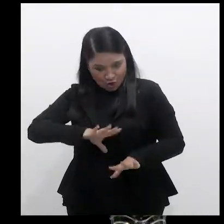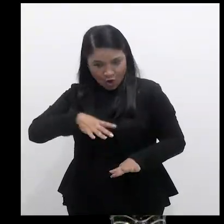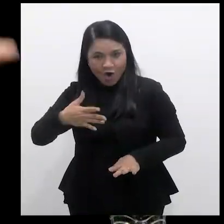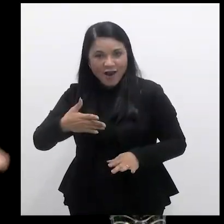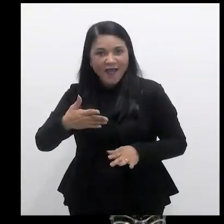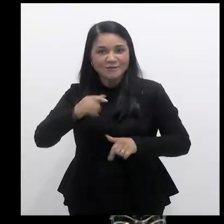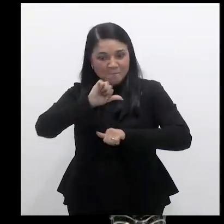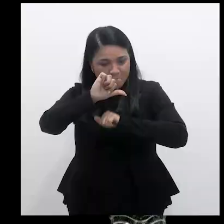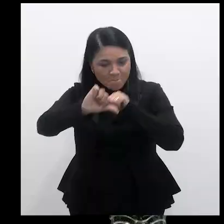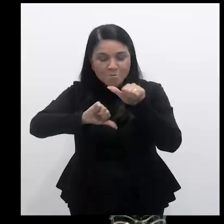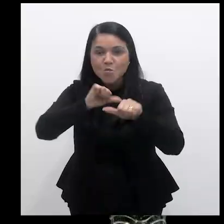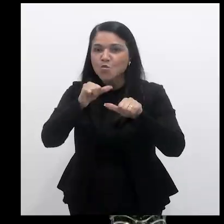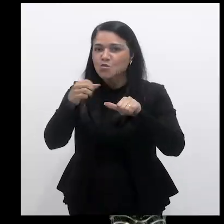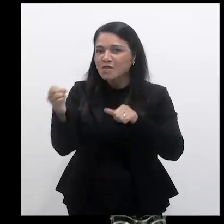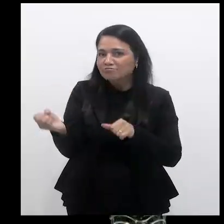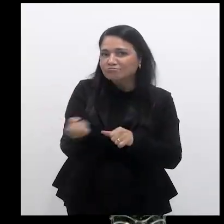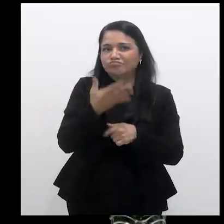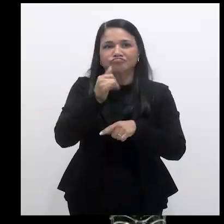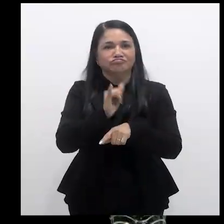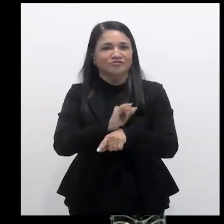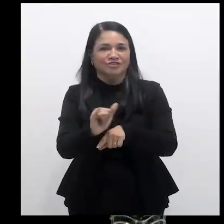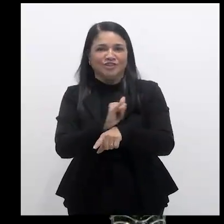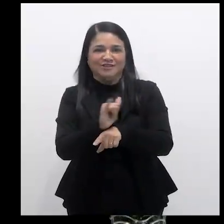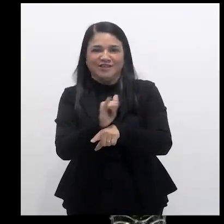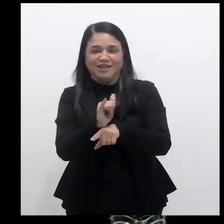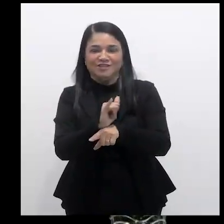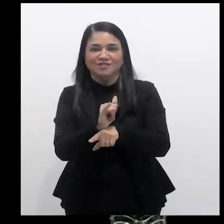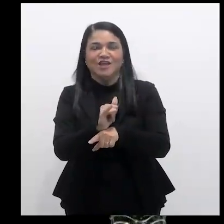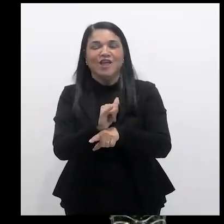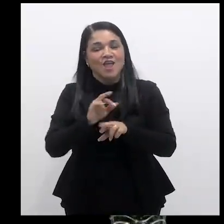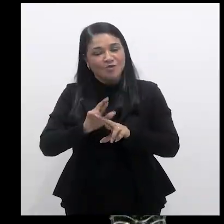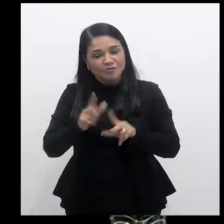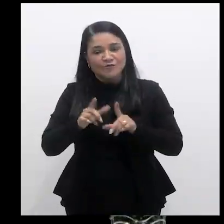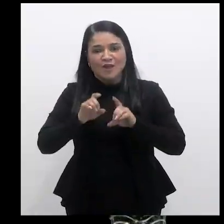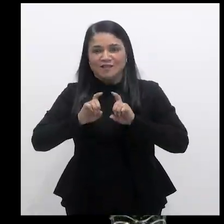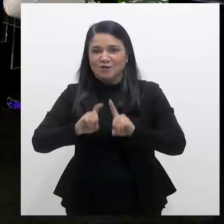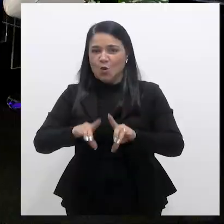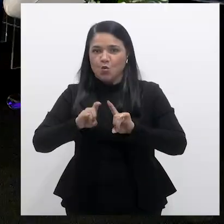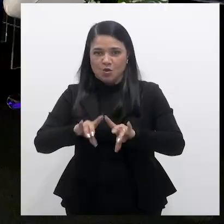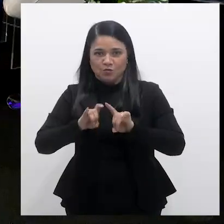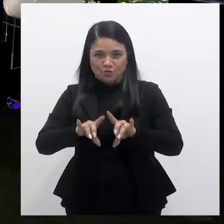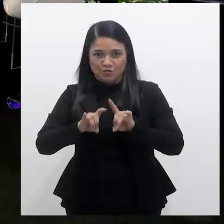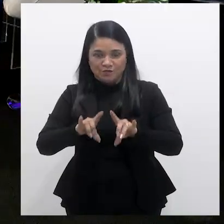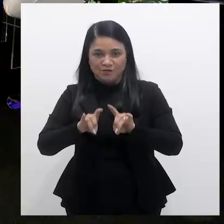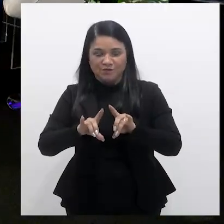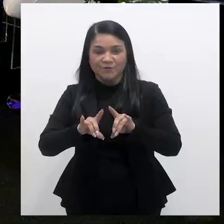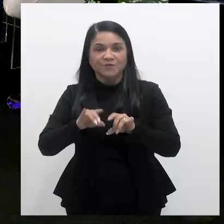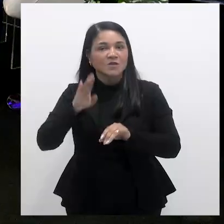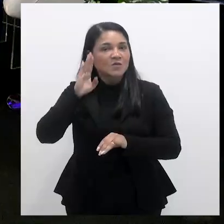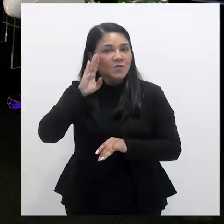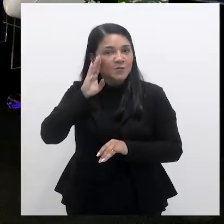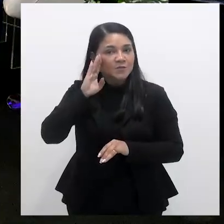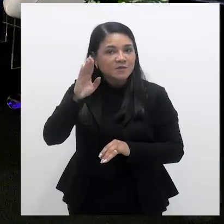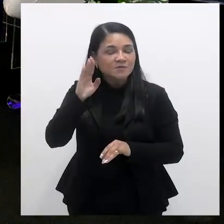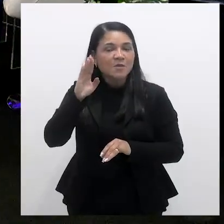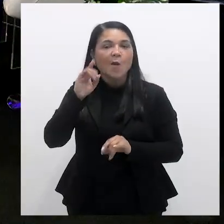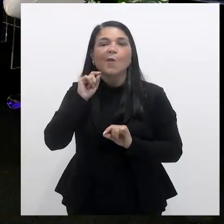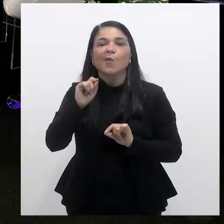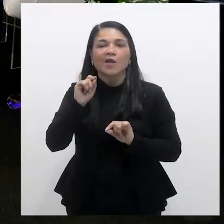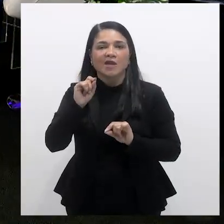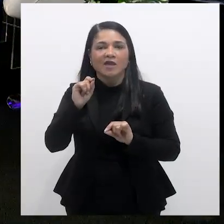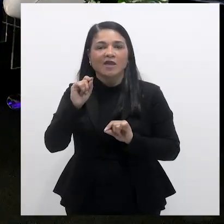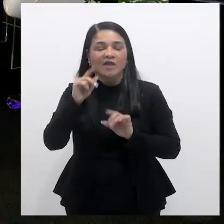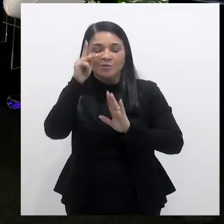gente ousa. Então, a inovação é um diferencial da nossa curadoria. Então, um dos fios